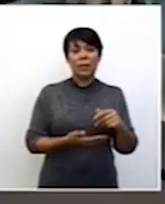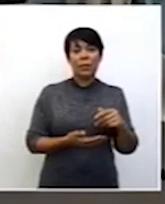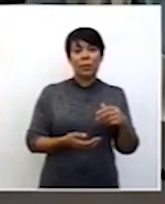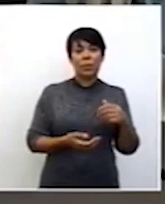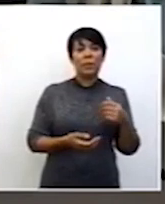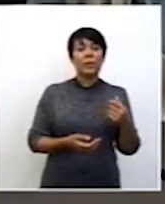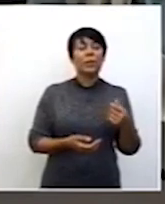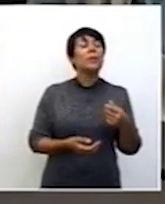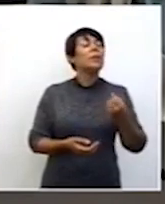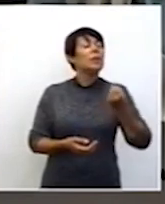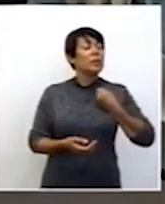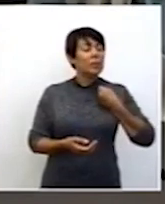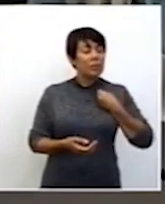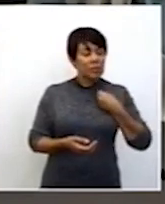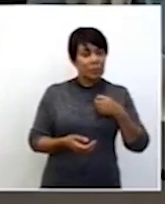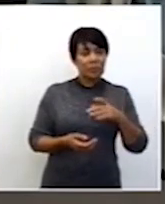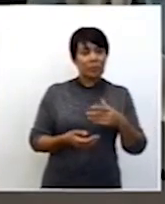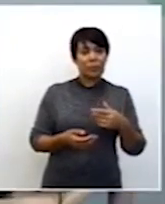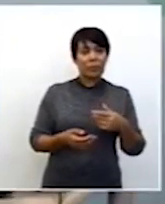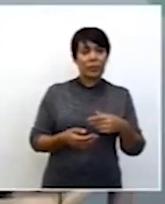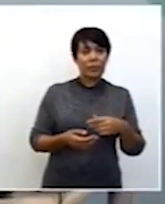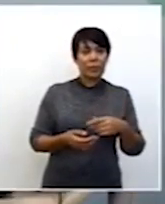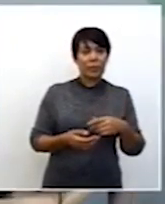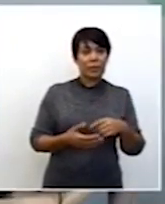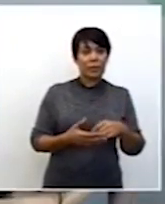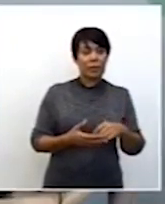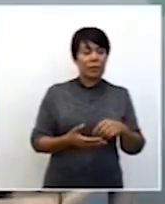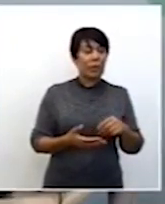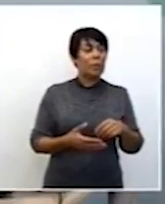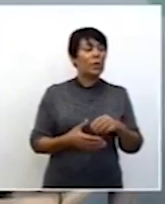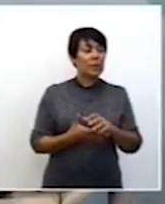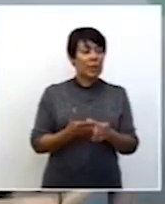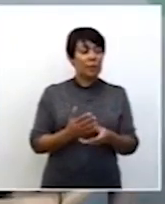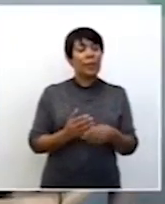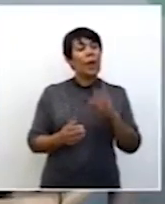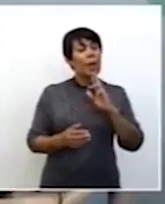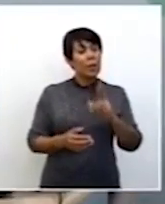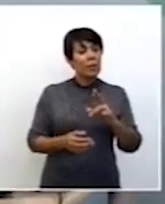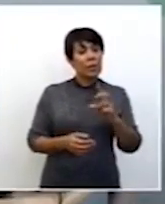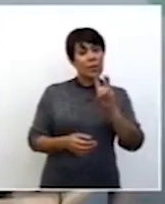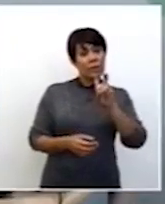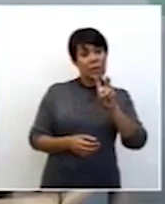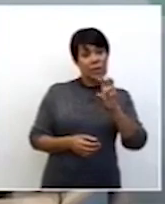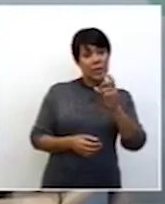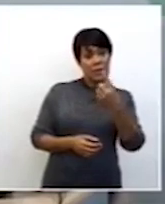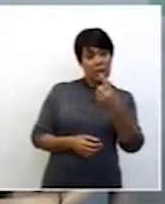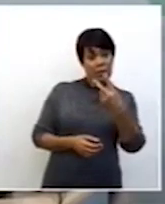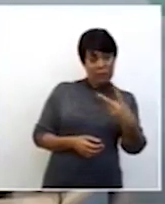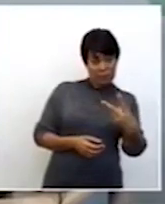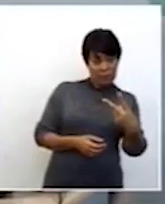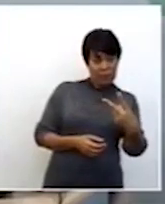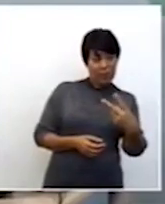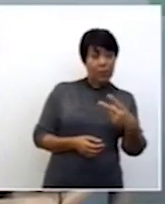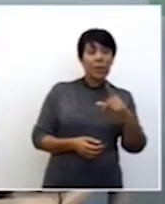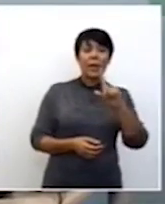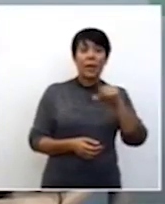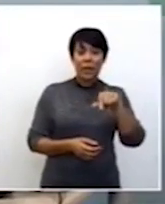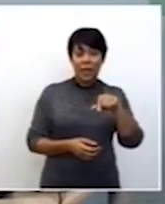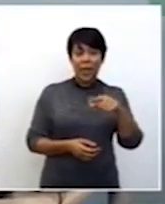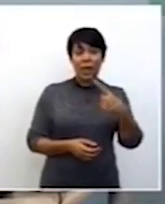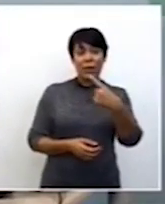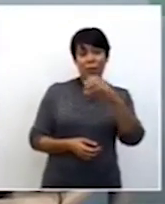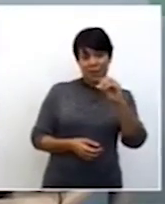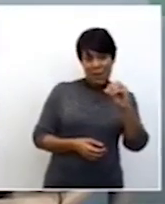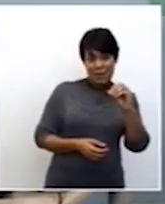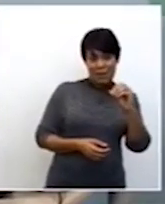posso citar, por exemplo, o Gustavo, o Calani, e eles responderam 512, que é justamente o 10º termo,